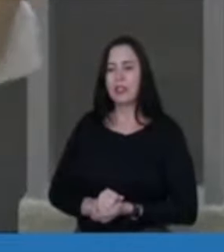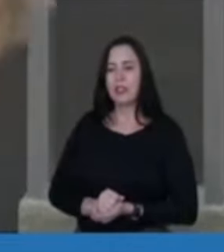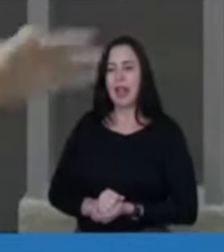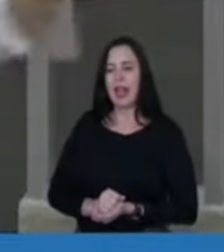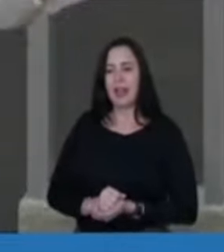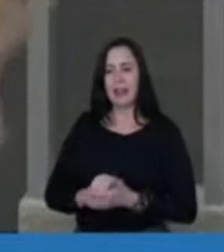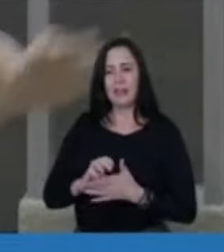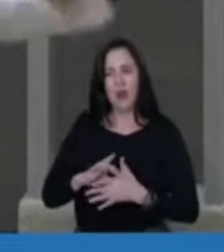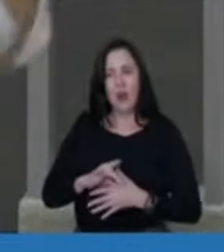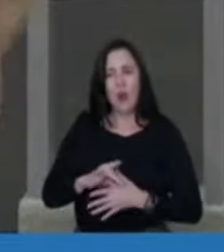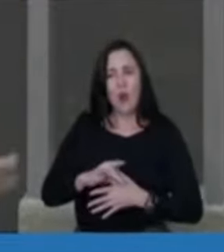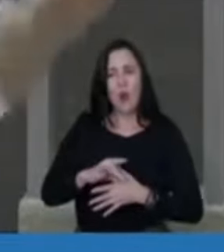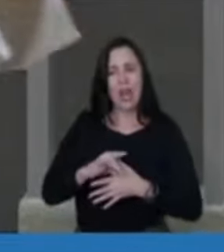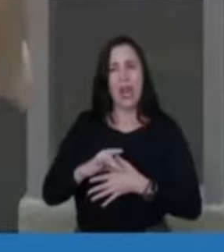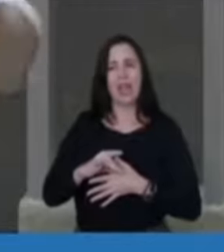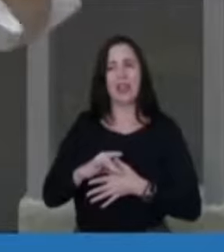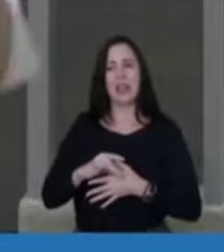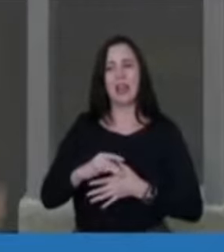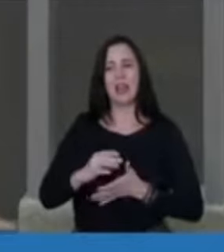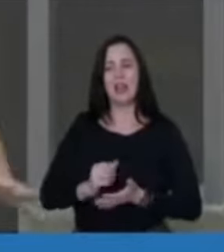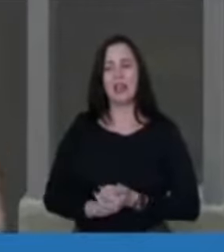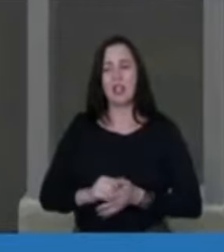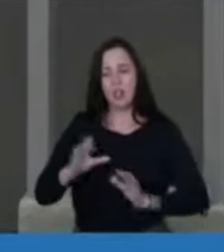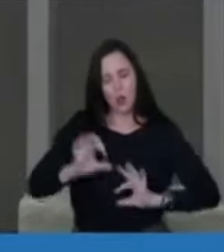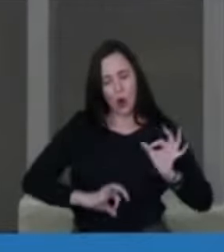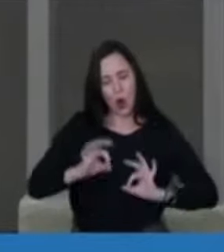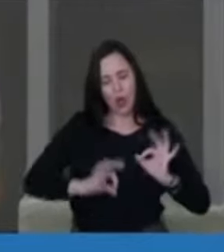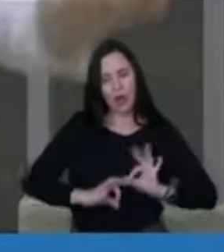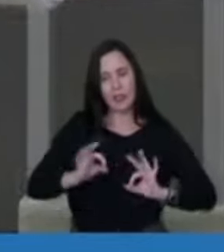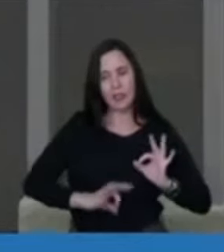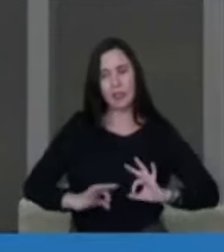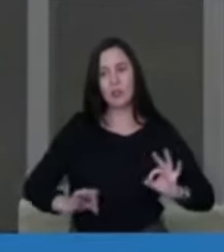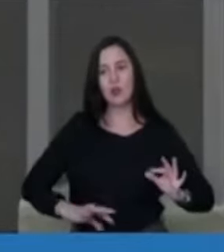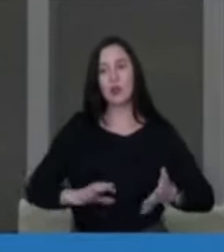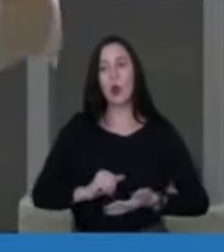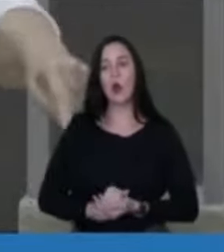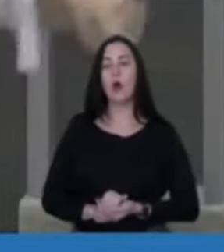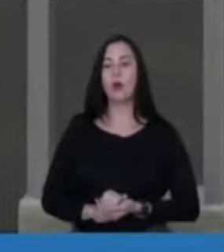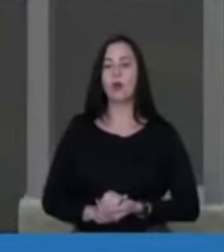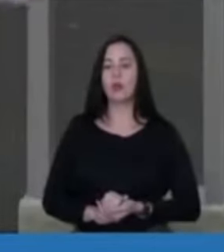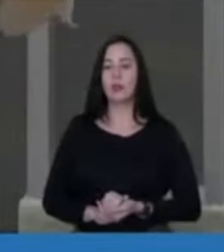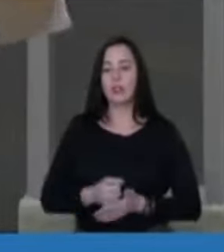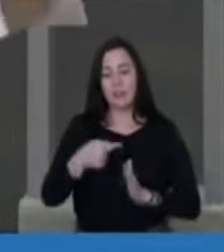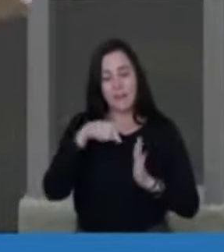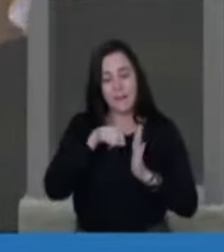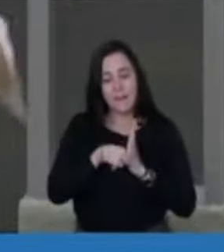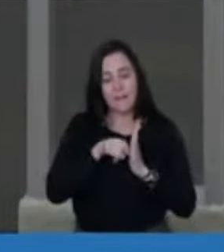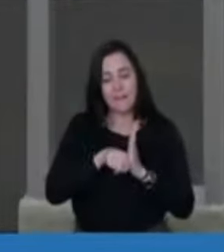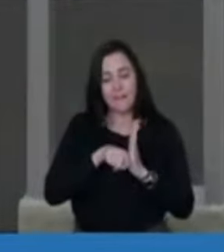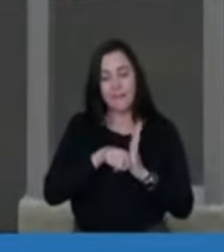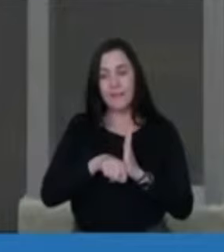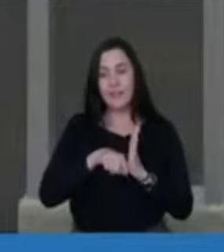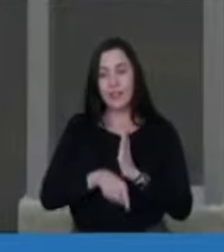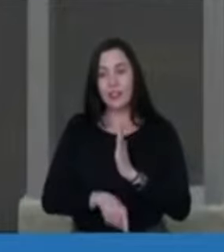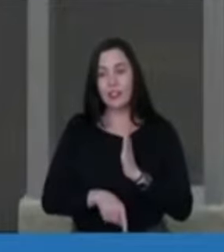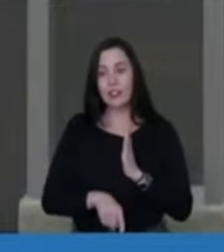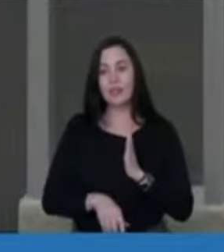autoridades civis e militares de alta patente, que estão sendo investigados pela primeira vez na